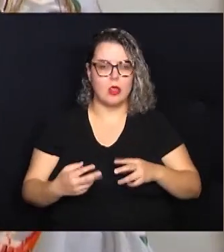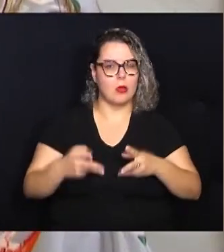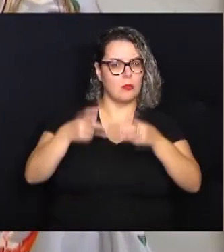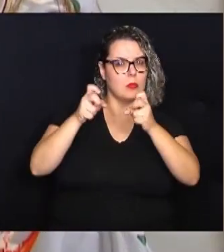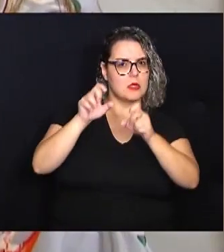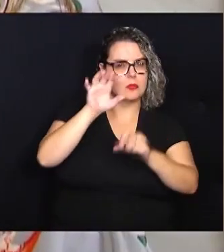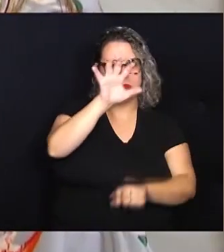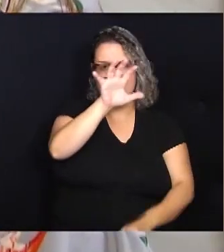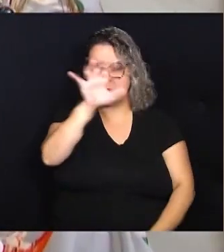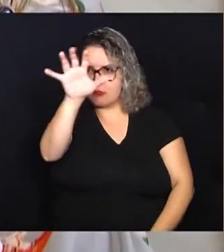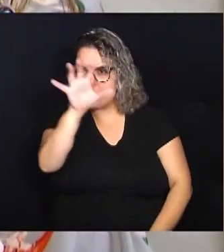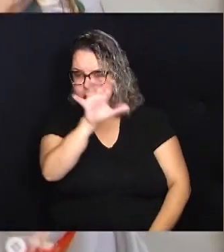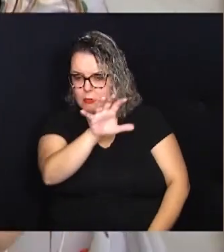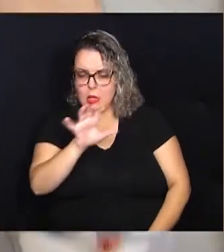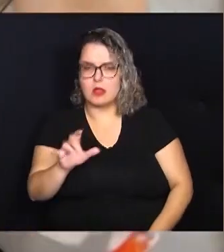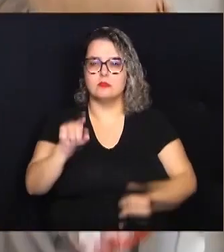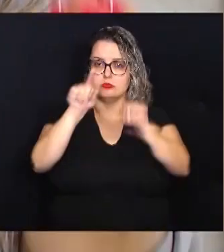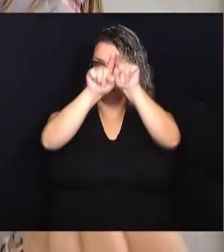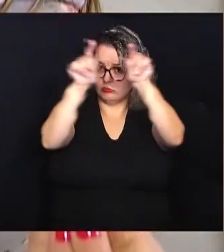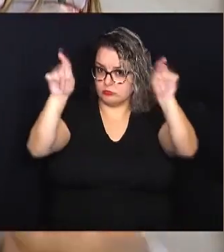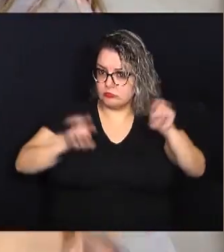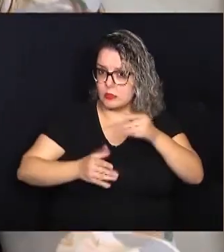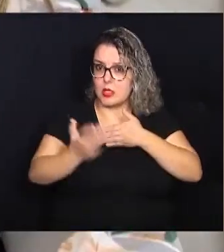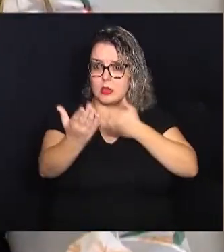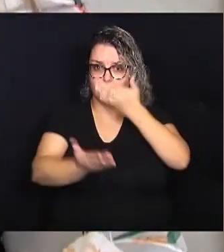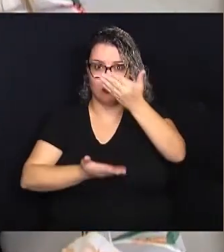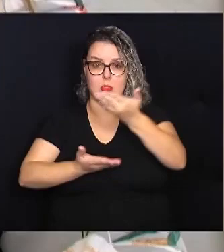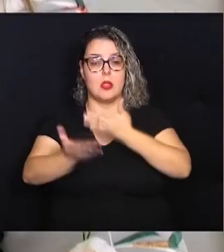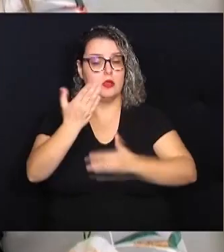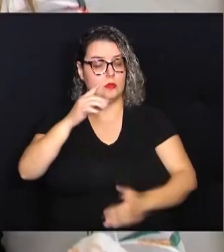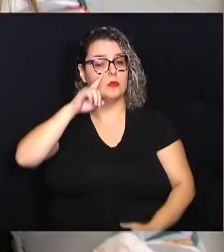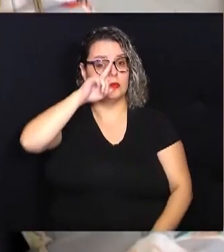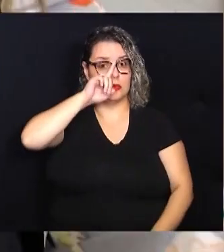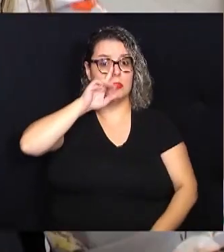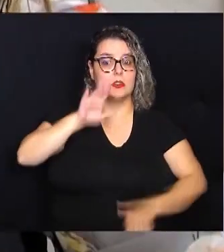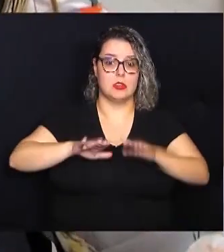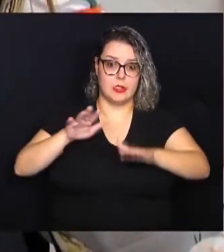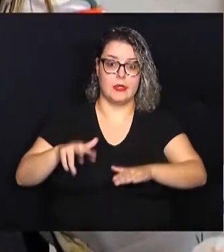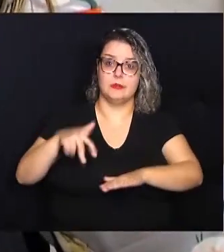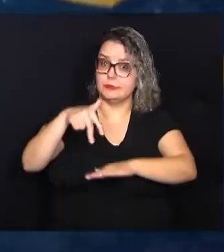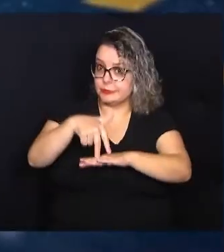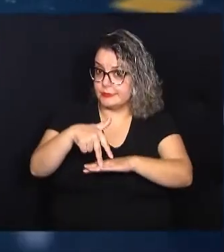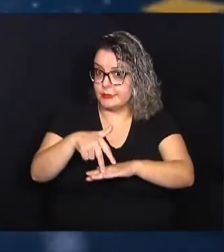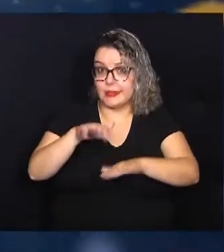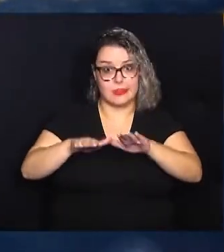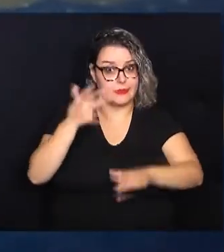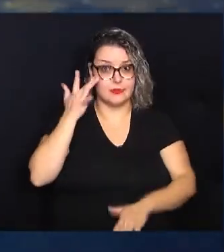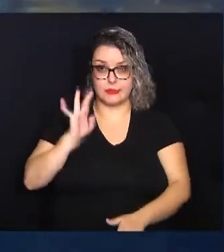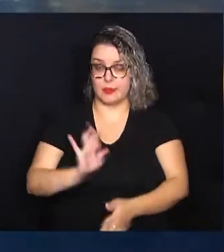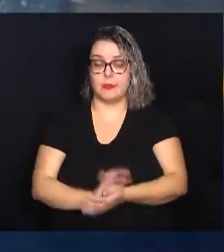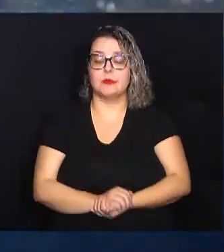enxergar na posição de risco que às vezes a gente pode estar inserido.